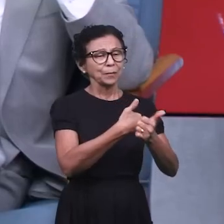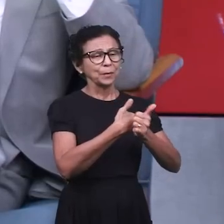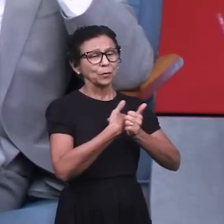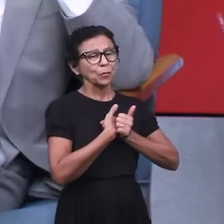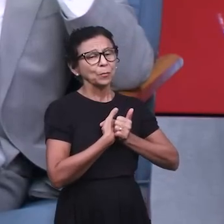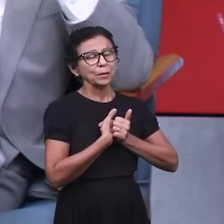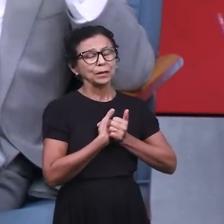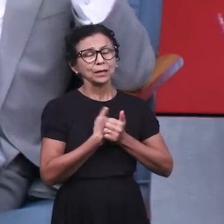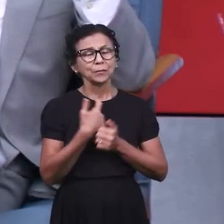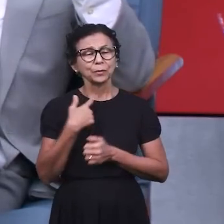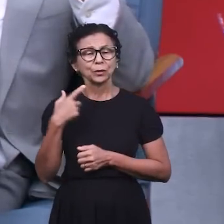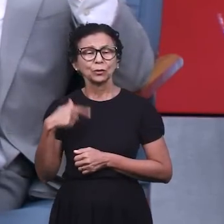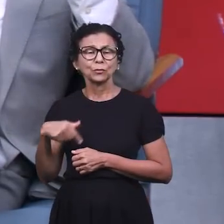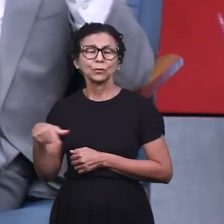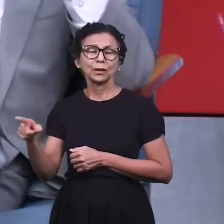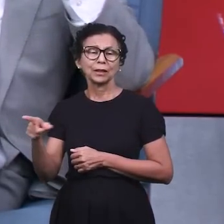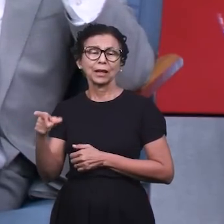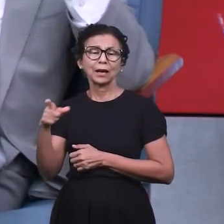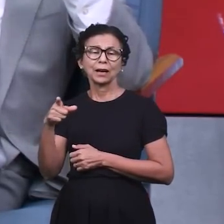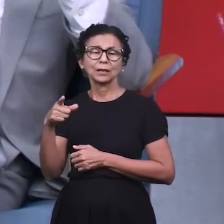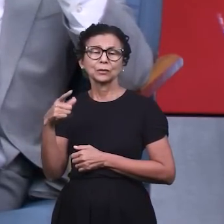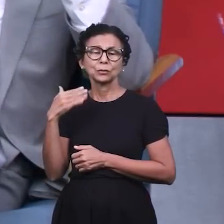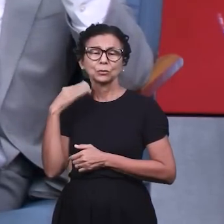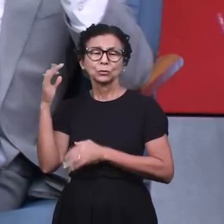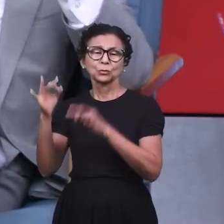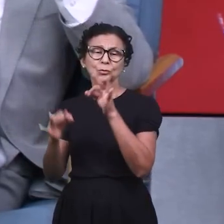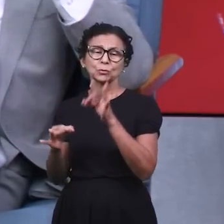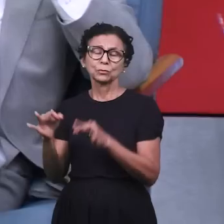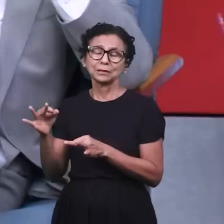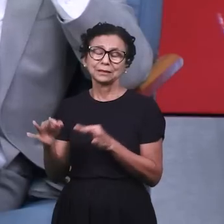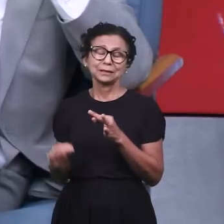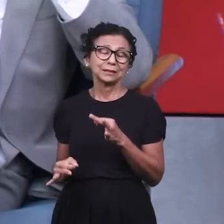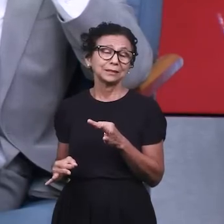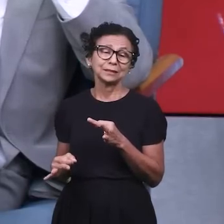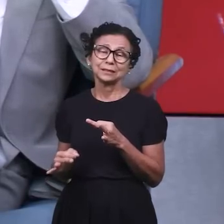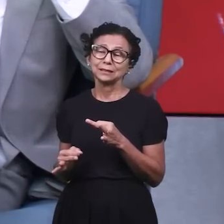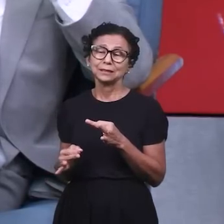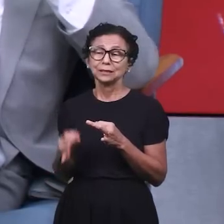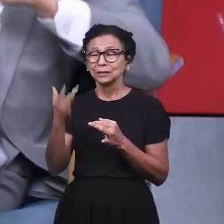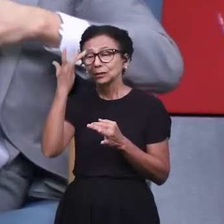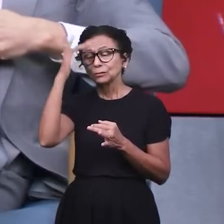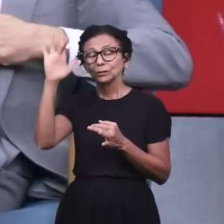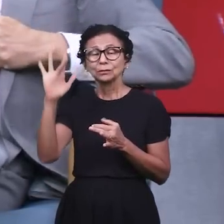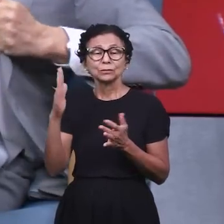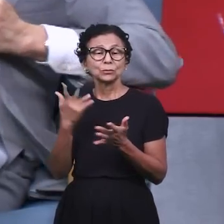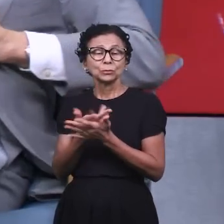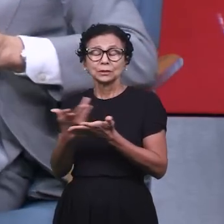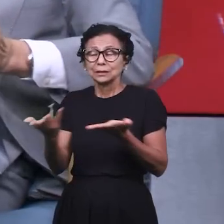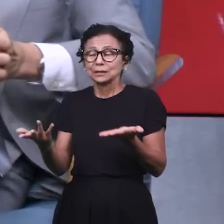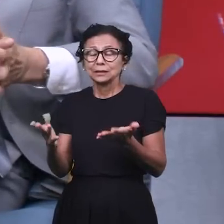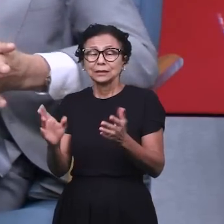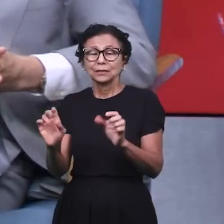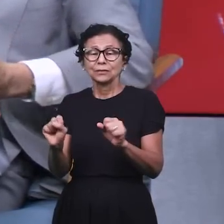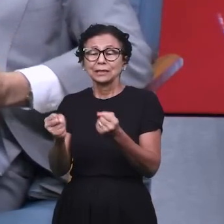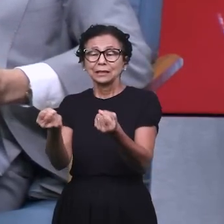audiência, eu não tenho recurso nenhum, não tenho advogado, não tenho nada. Eu não sei o que vai acontecer, eu não sei quem vai me defender,